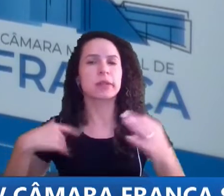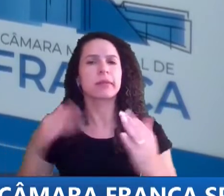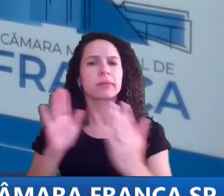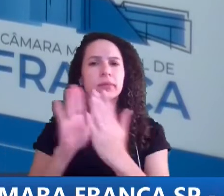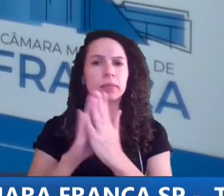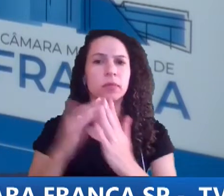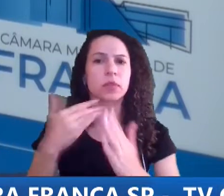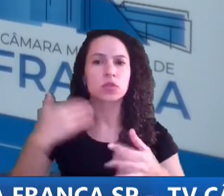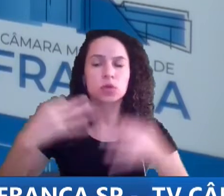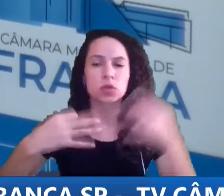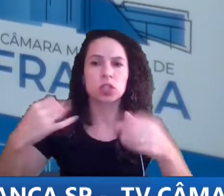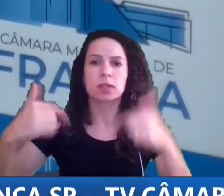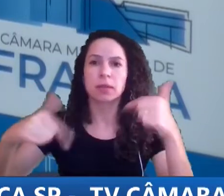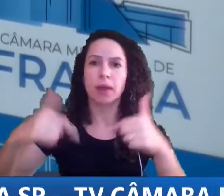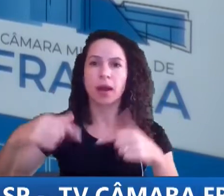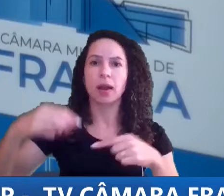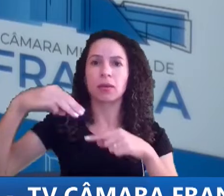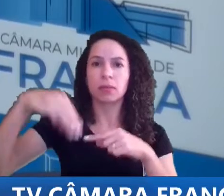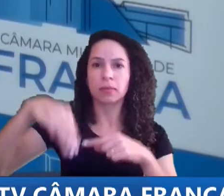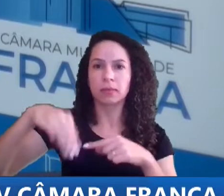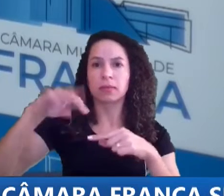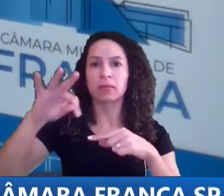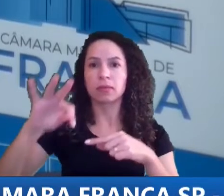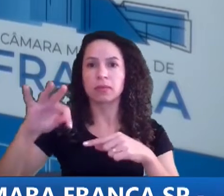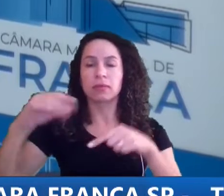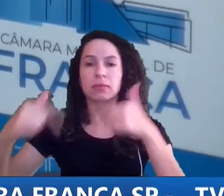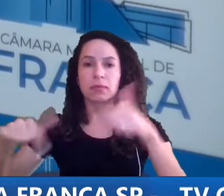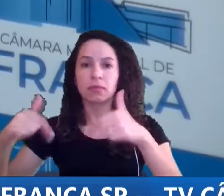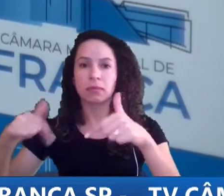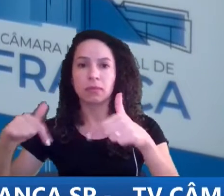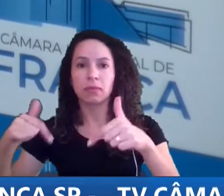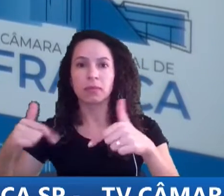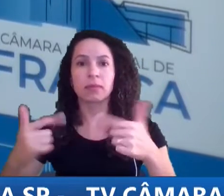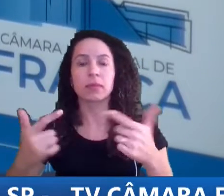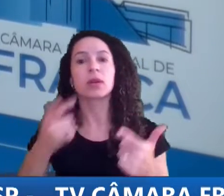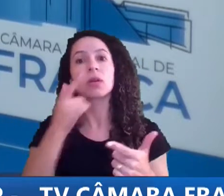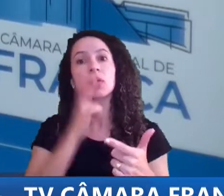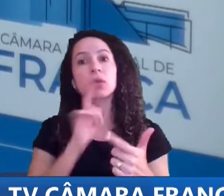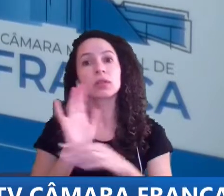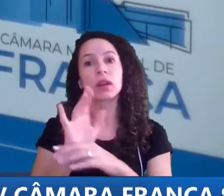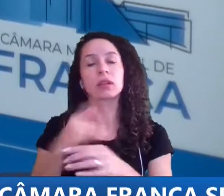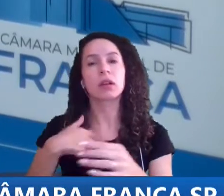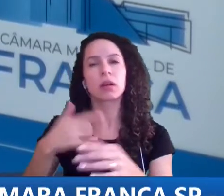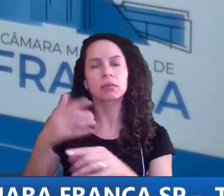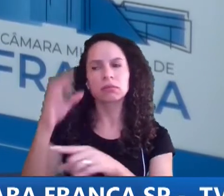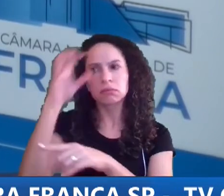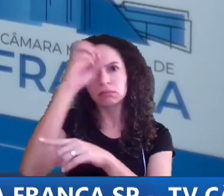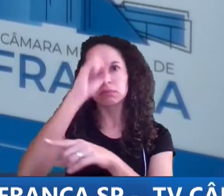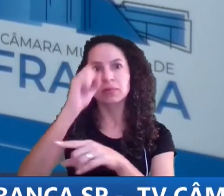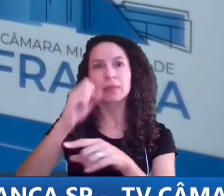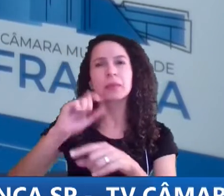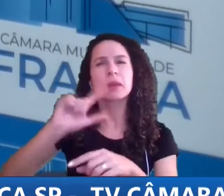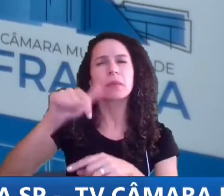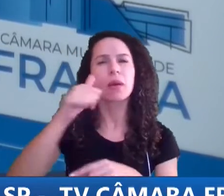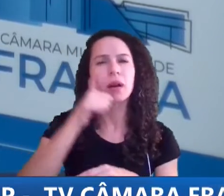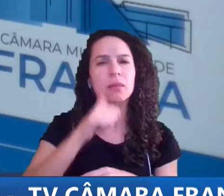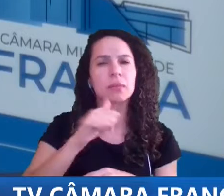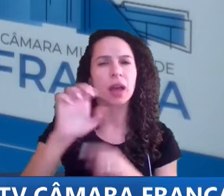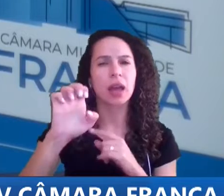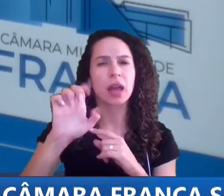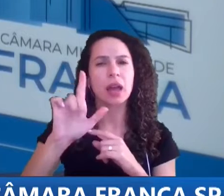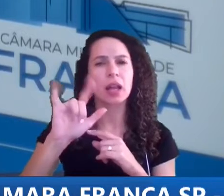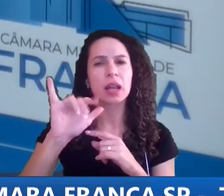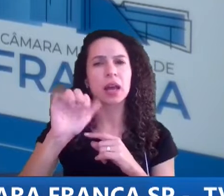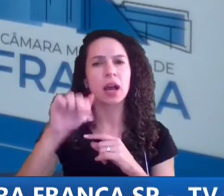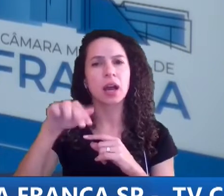Ministério Público do Trabalho, que são os experts na temática. Nós aprendemos com eles, a doutora Eliana vai falar aqui. E celebramos um termo